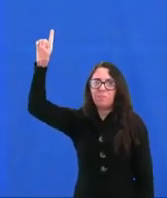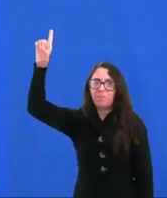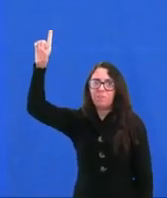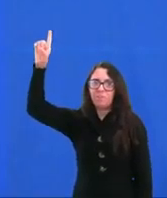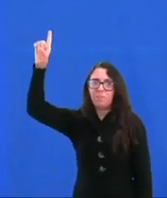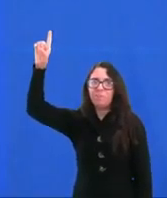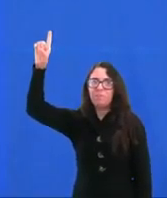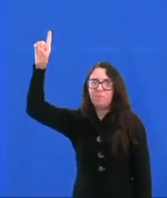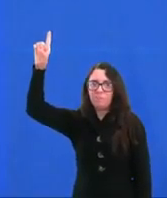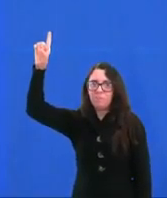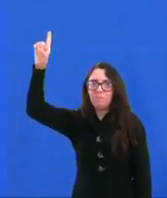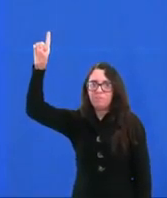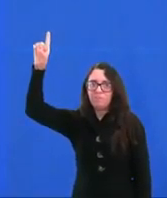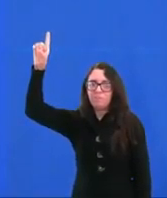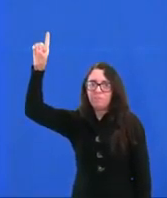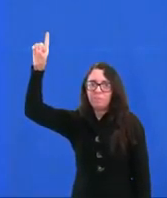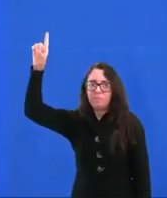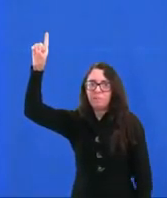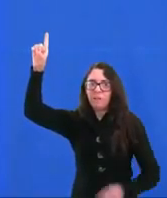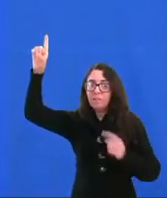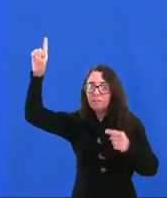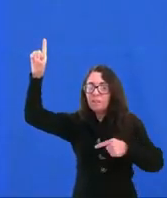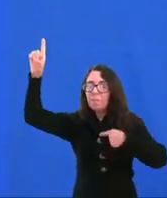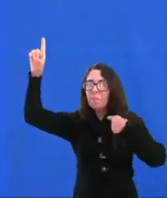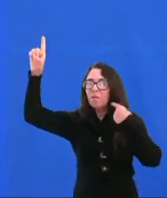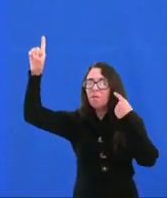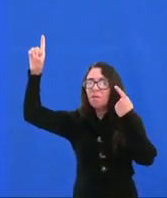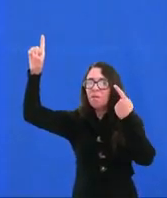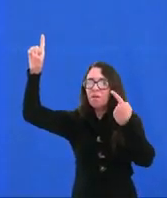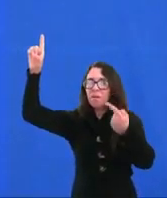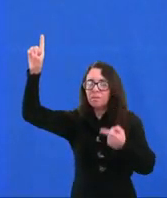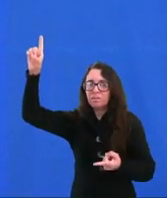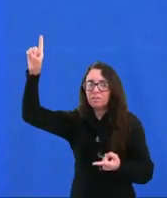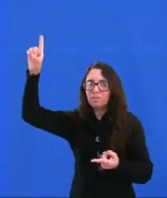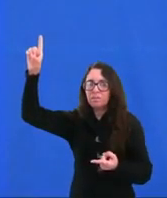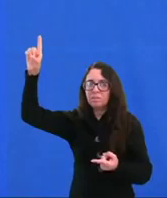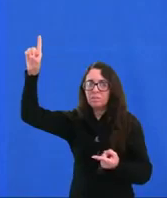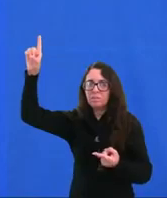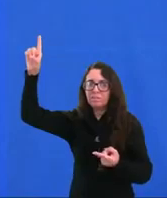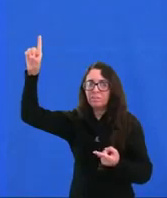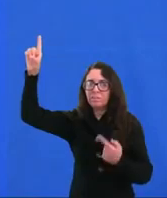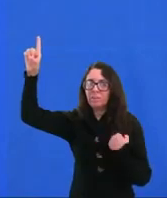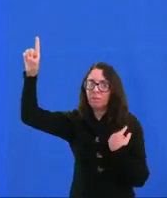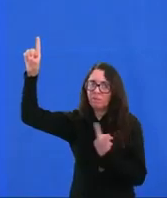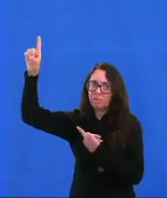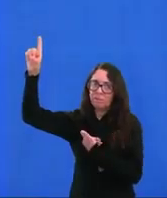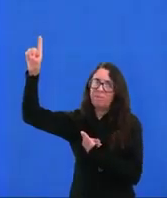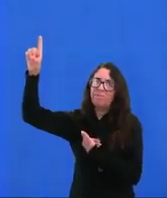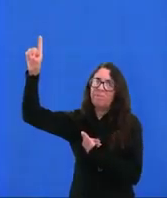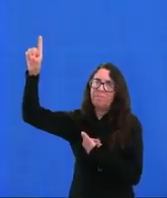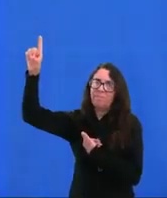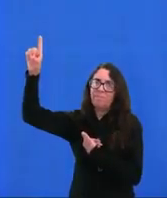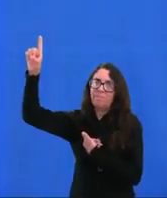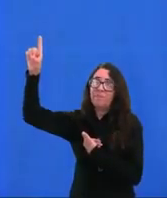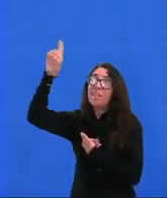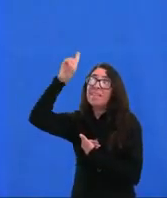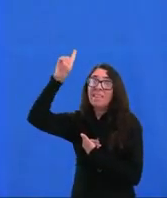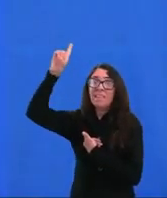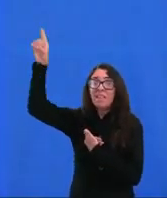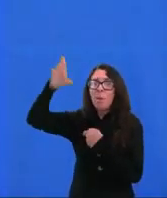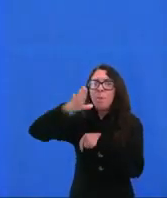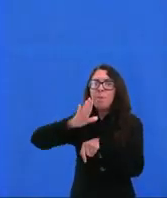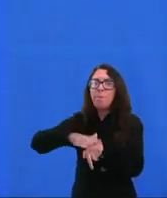Nós não devemos dar créditos à inteligência humana, nem à habilidade humana, amados. Nós devemos